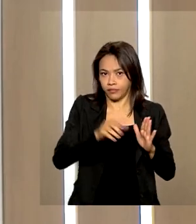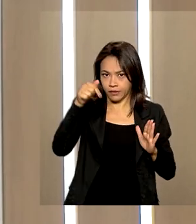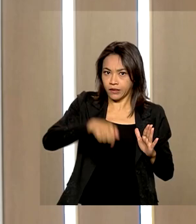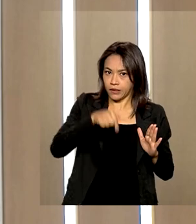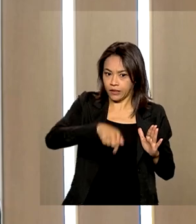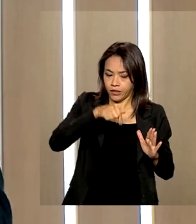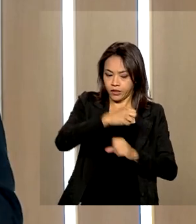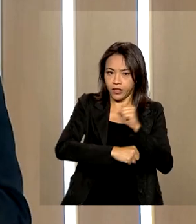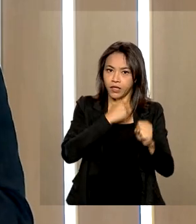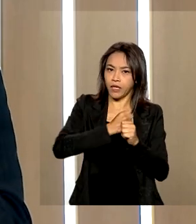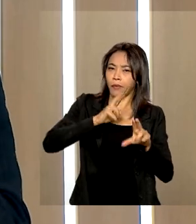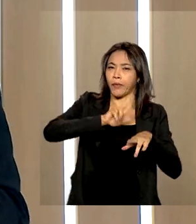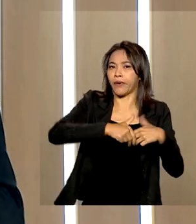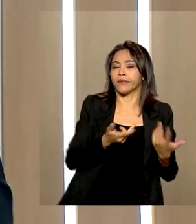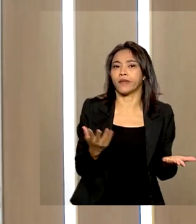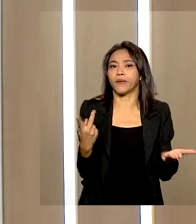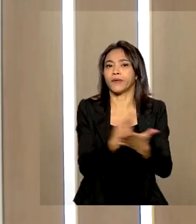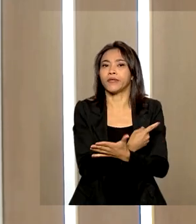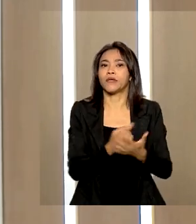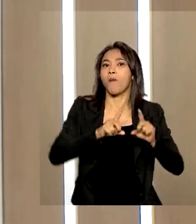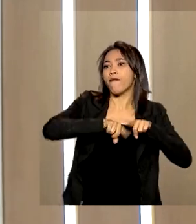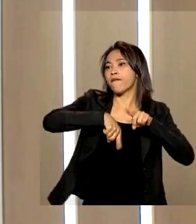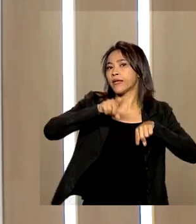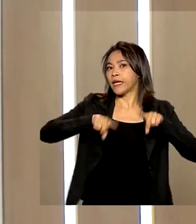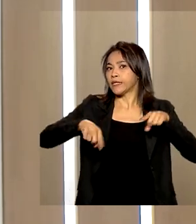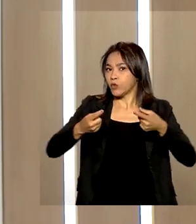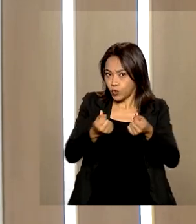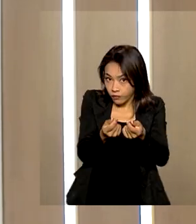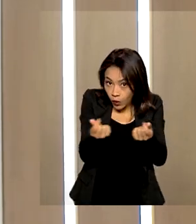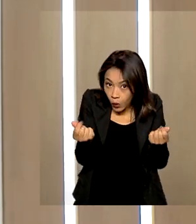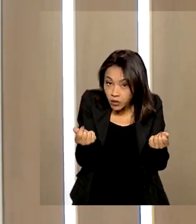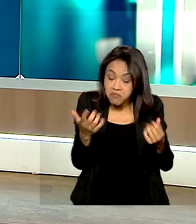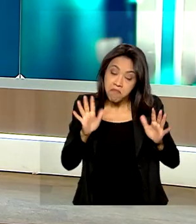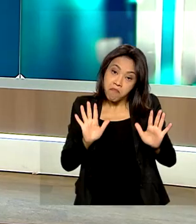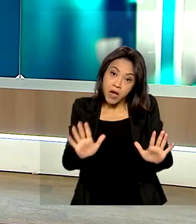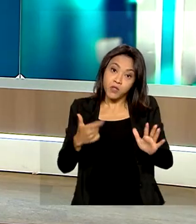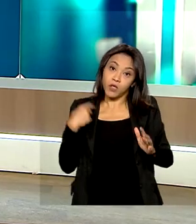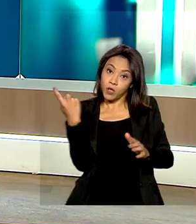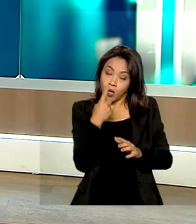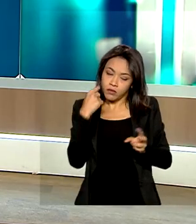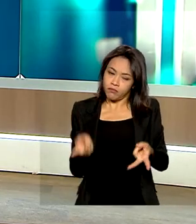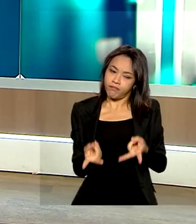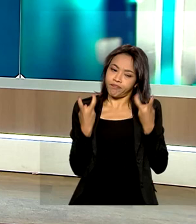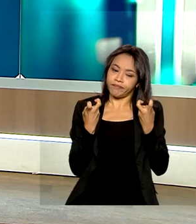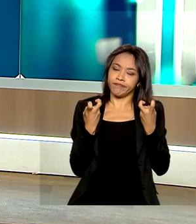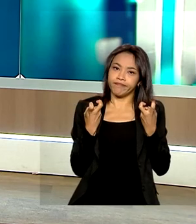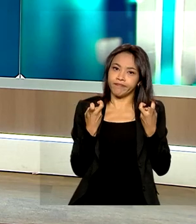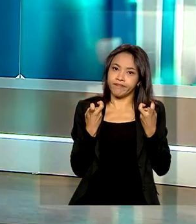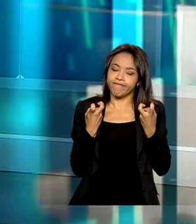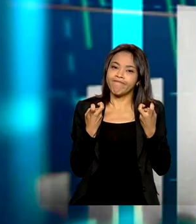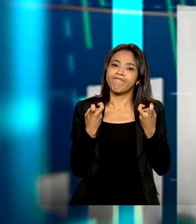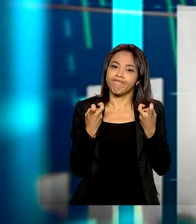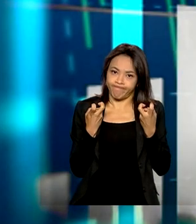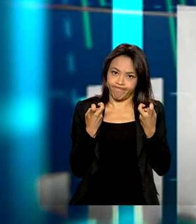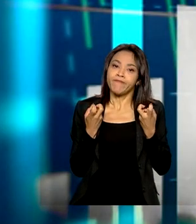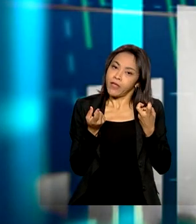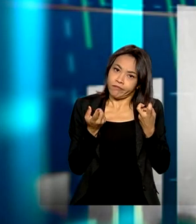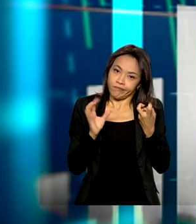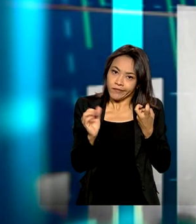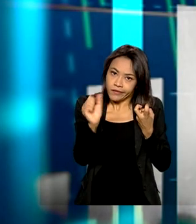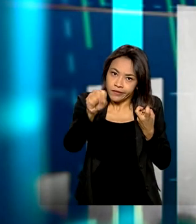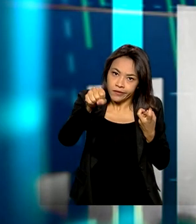início do ano foram devidas apenas a variações no preço, mas o que nós observamos é que, na verdade, além da ampliação dos preços que